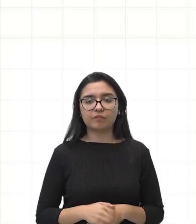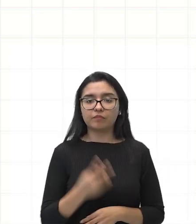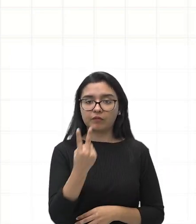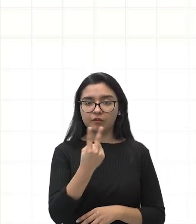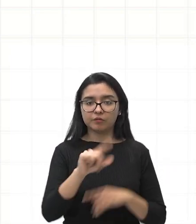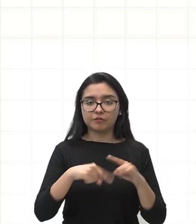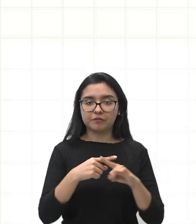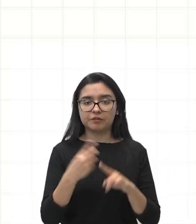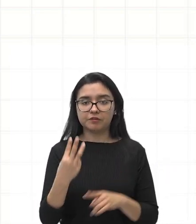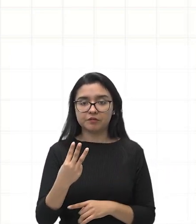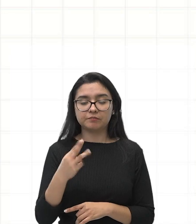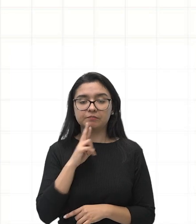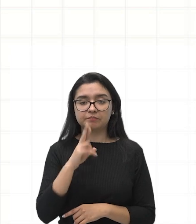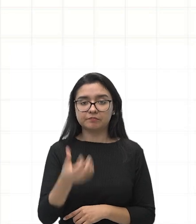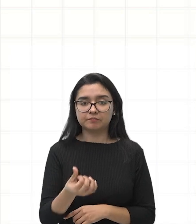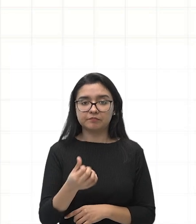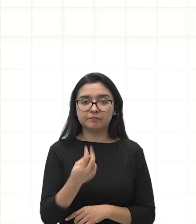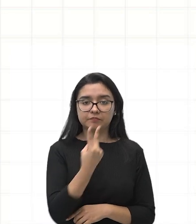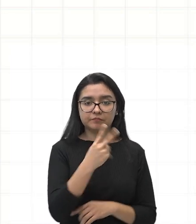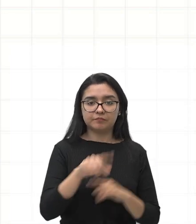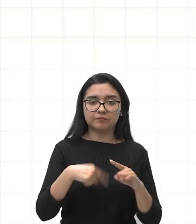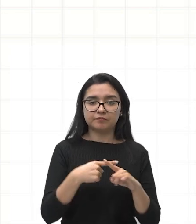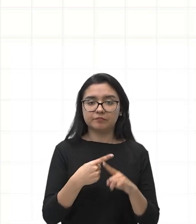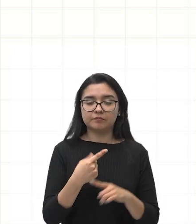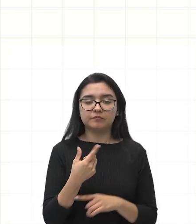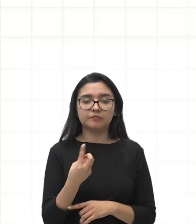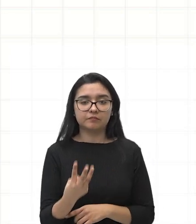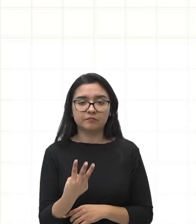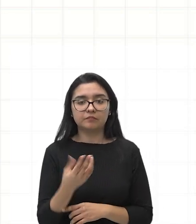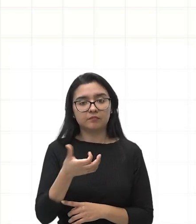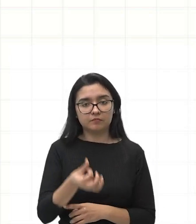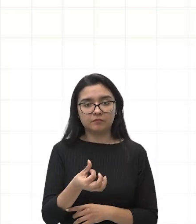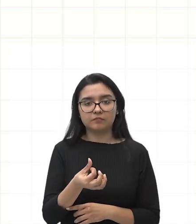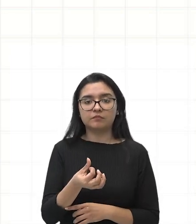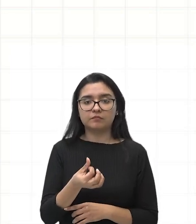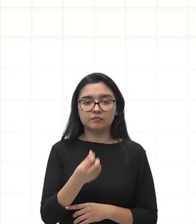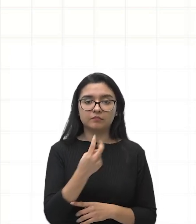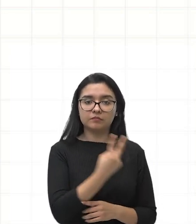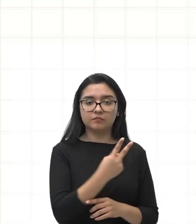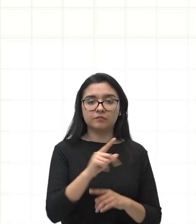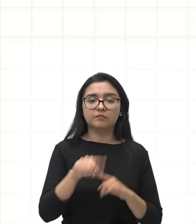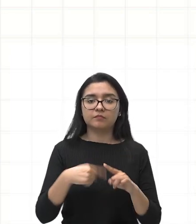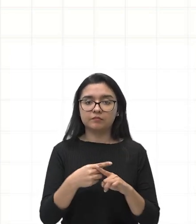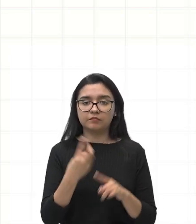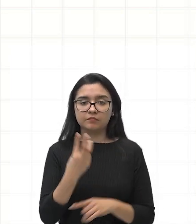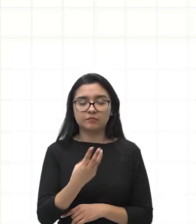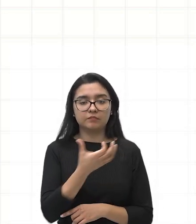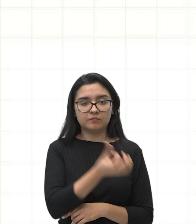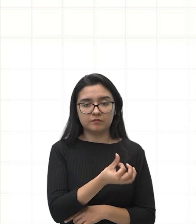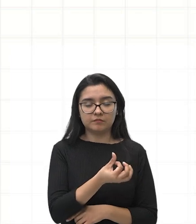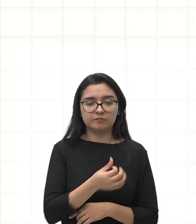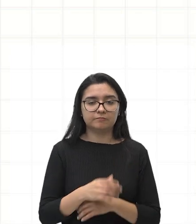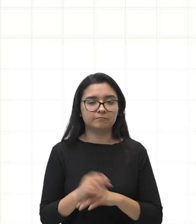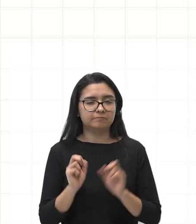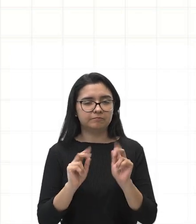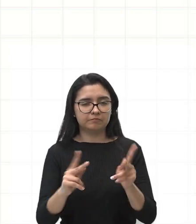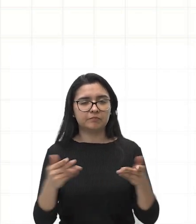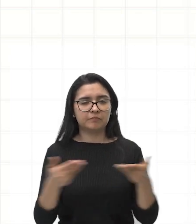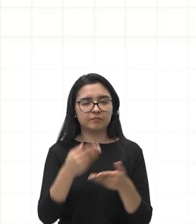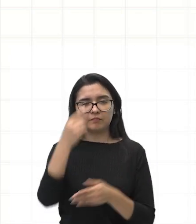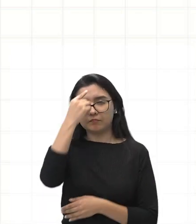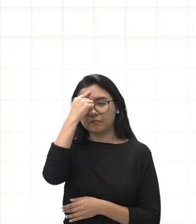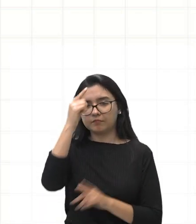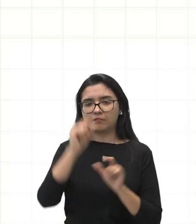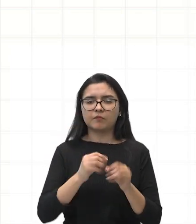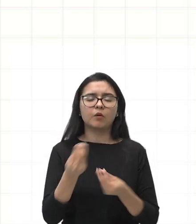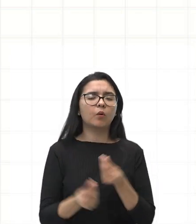2 vezes 3, 6. 2 vezes 3, 6. E 2 vezes 3 é 6. Beleza, eu quero agora que você pense na